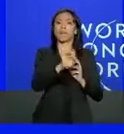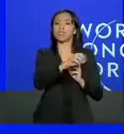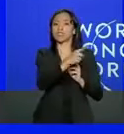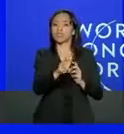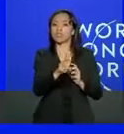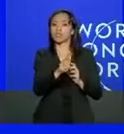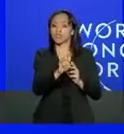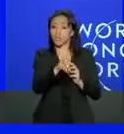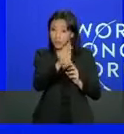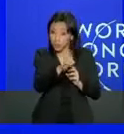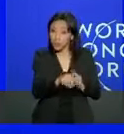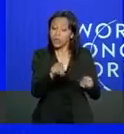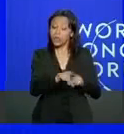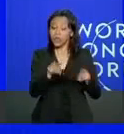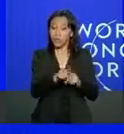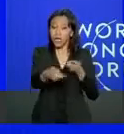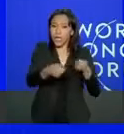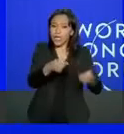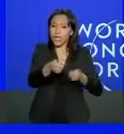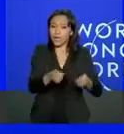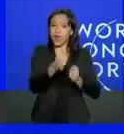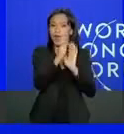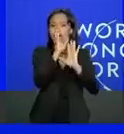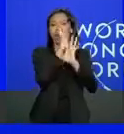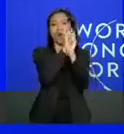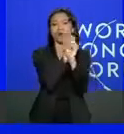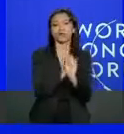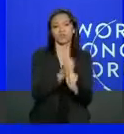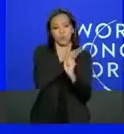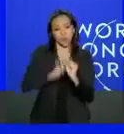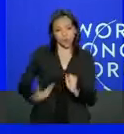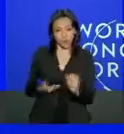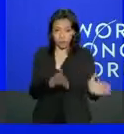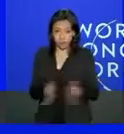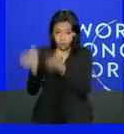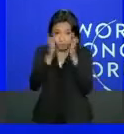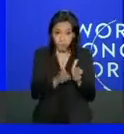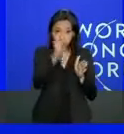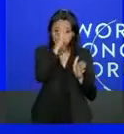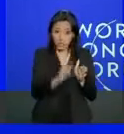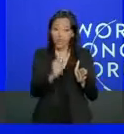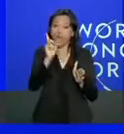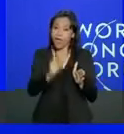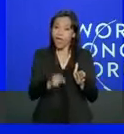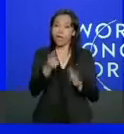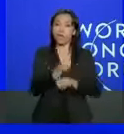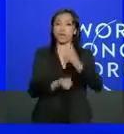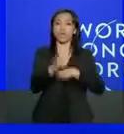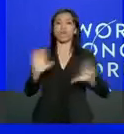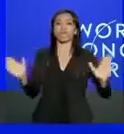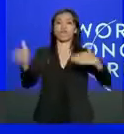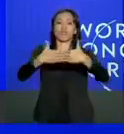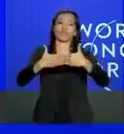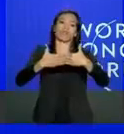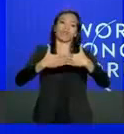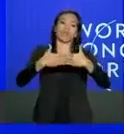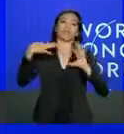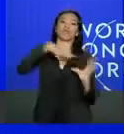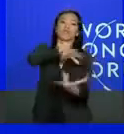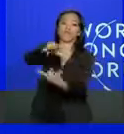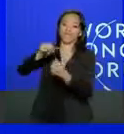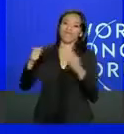públicas. O Brasil ainda é uma economia relativamente fechada ao comércio internacional. E mudar